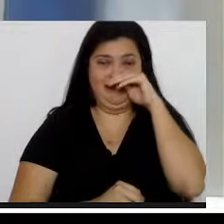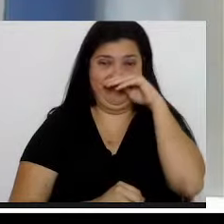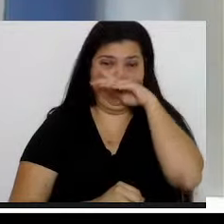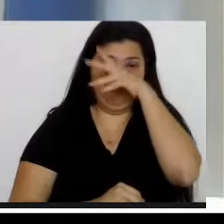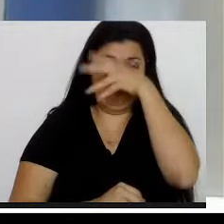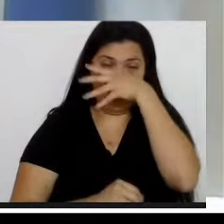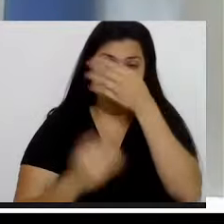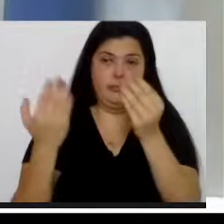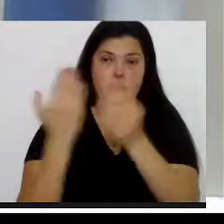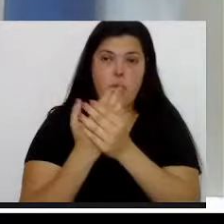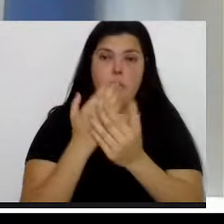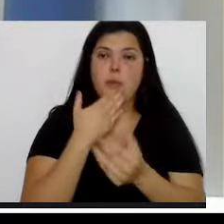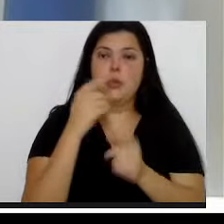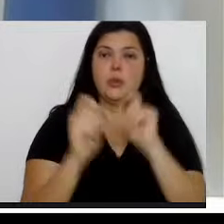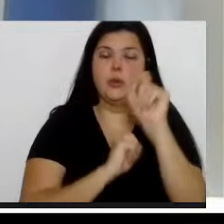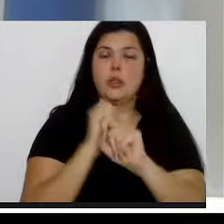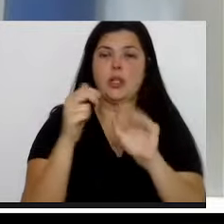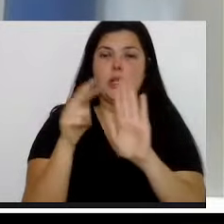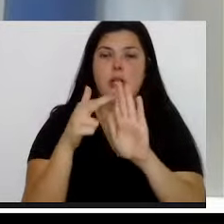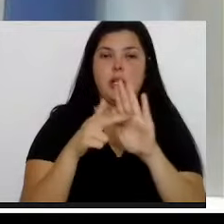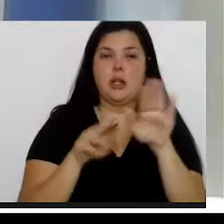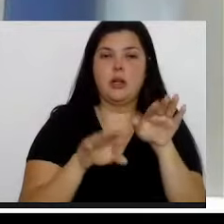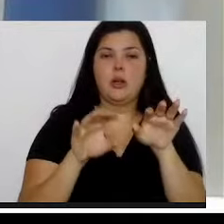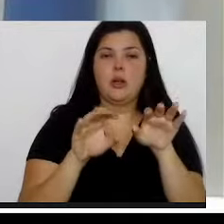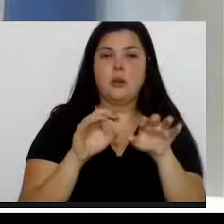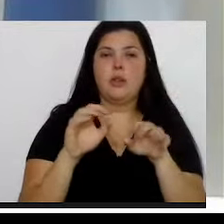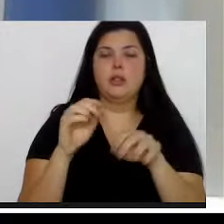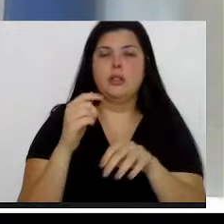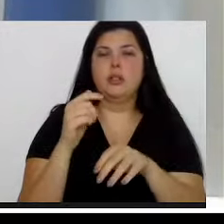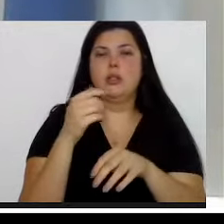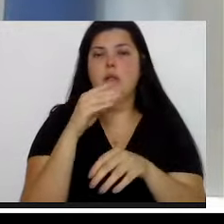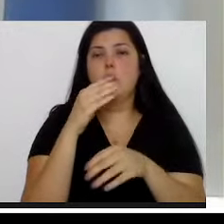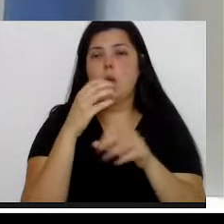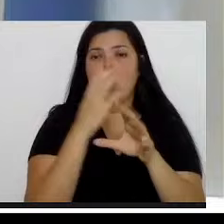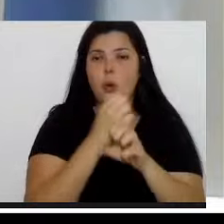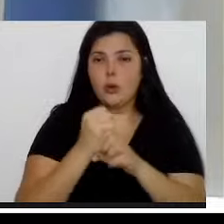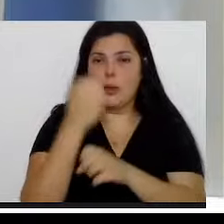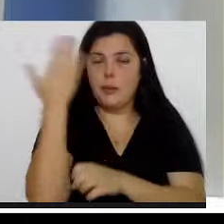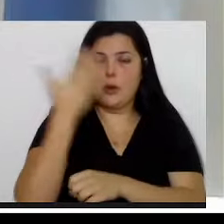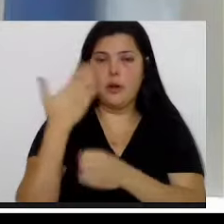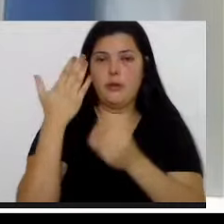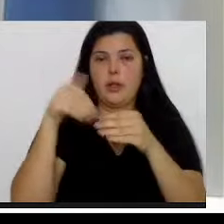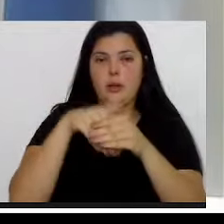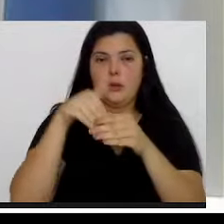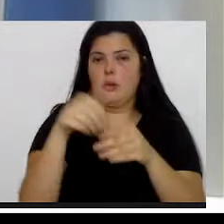Nos autos do requerimento de regularização de omissão de prestação de contas eleitorais.